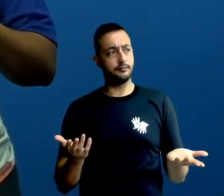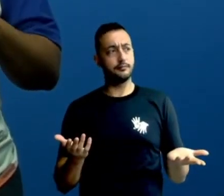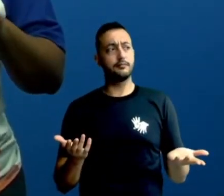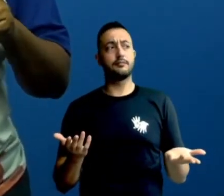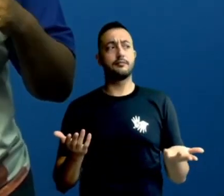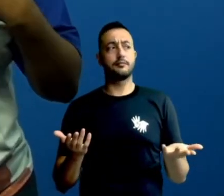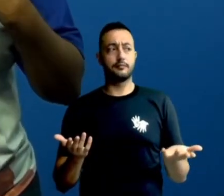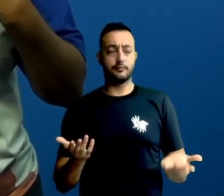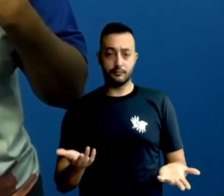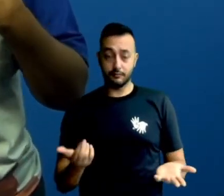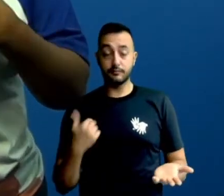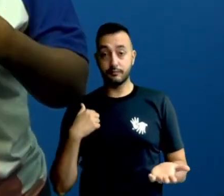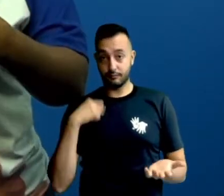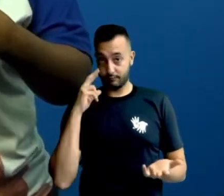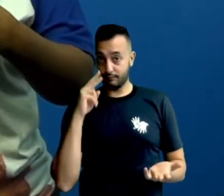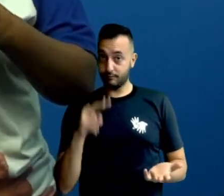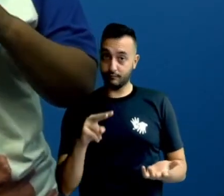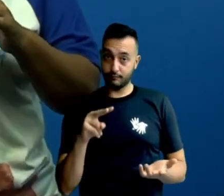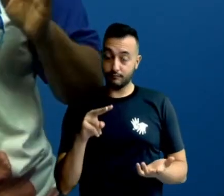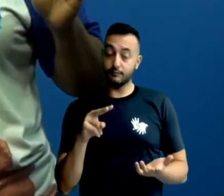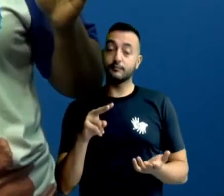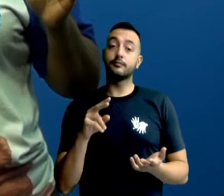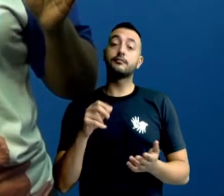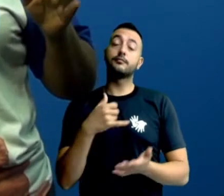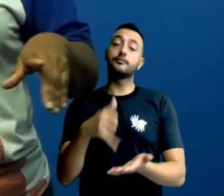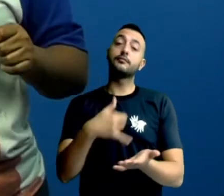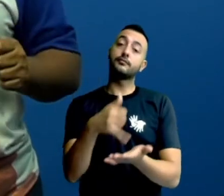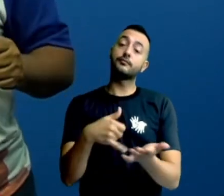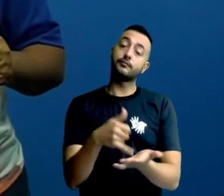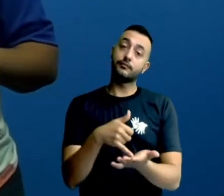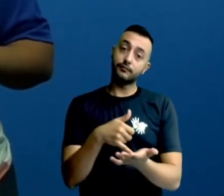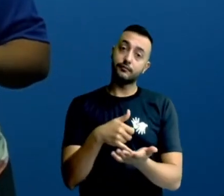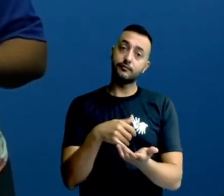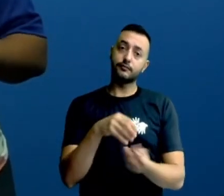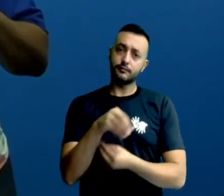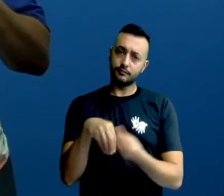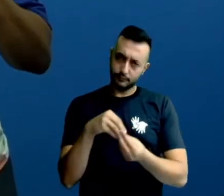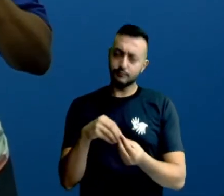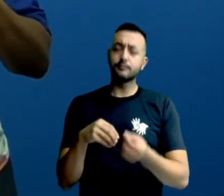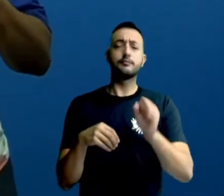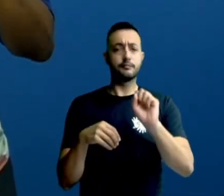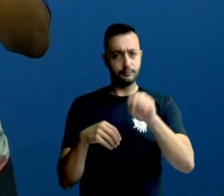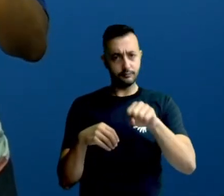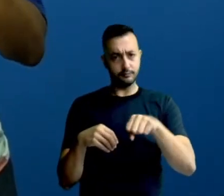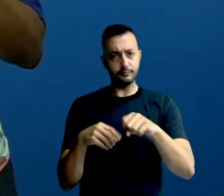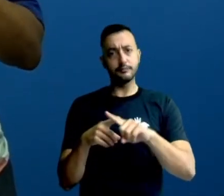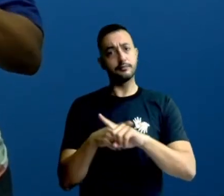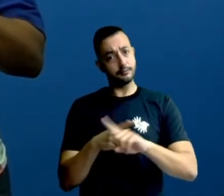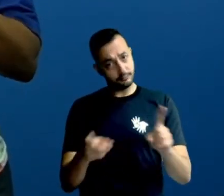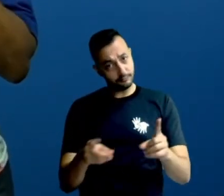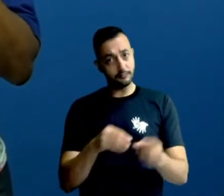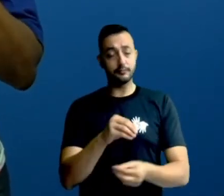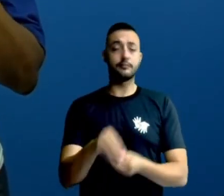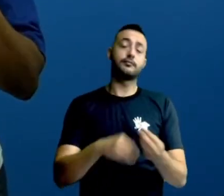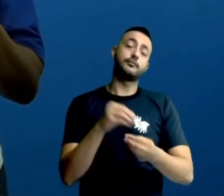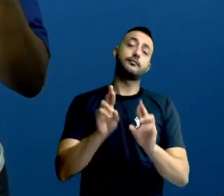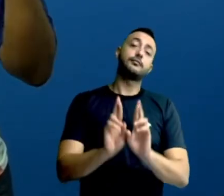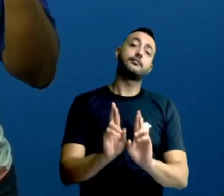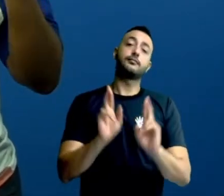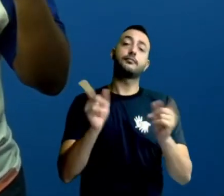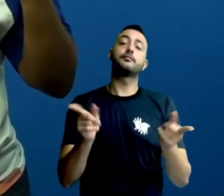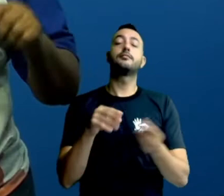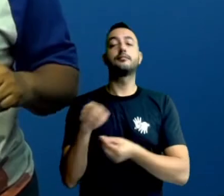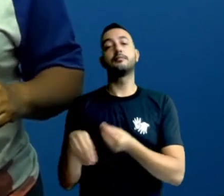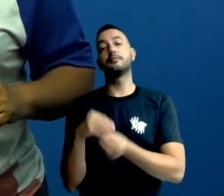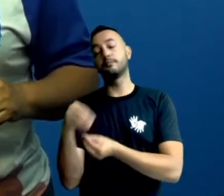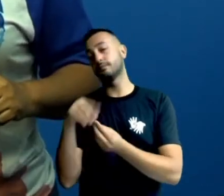professora. E o óleo, quando botou na água, virou uma mistura? Sim, só que uma mistura diferente da mistura